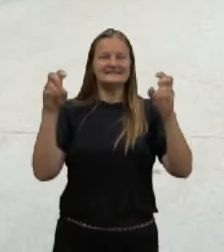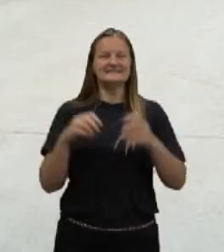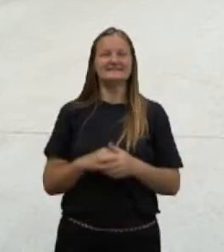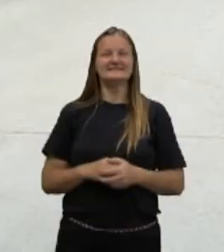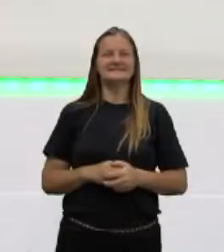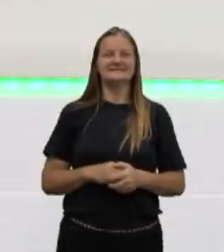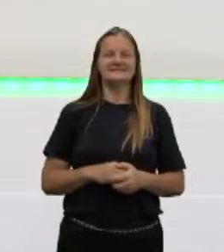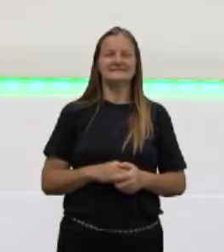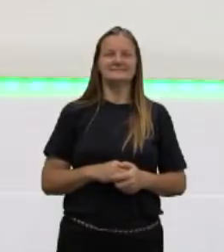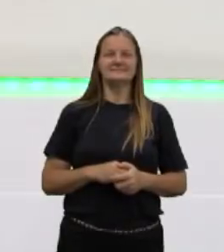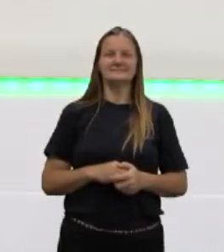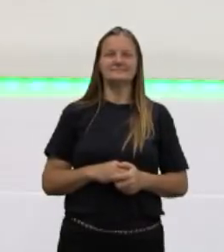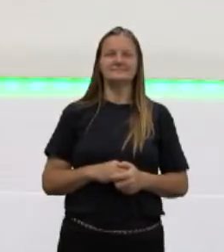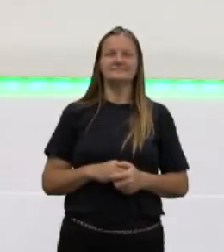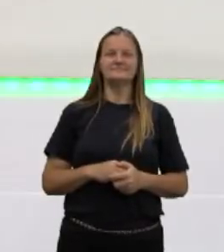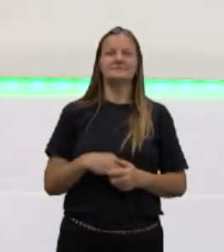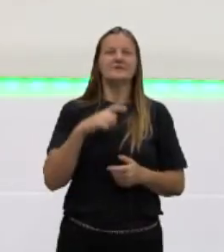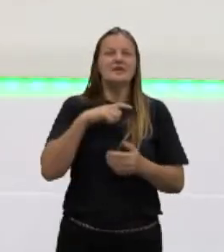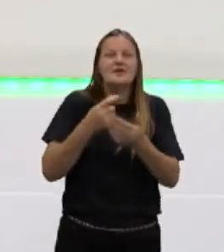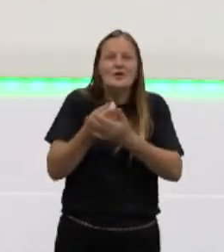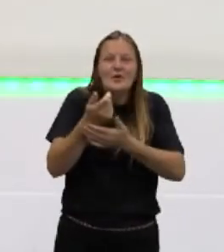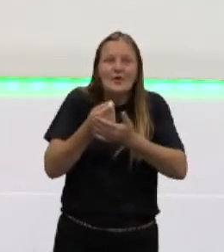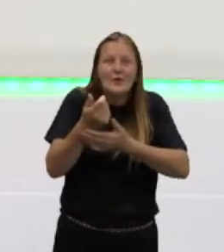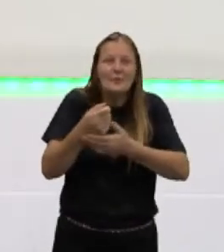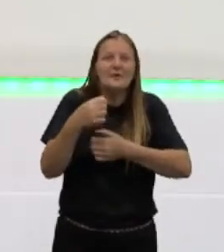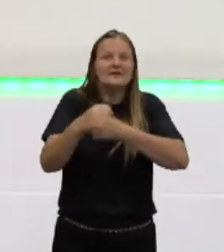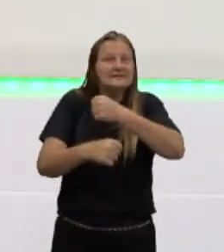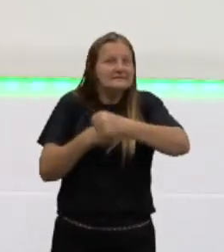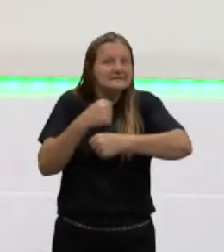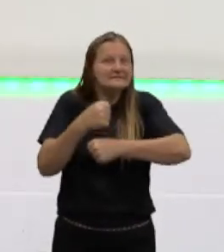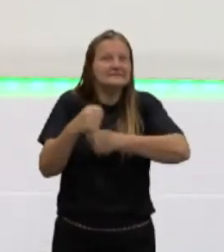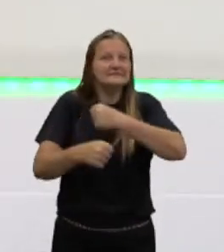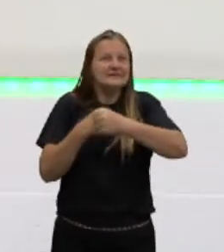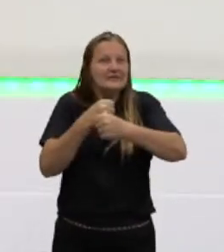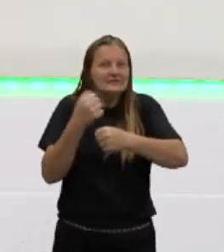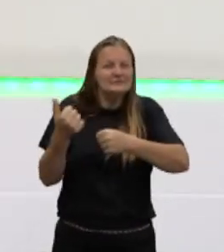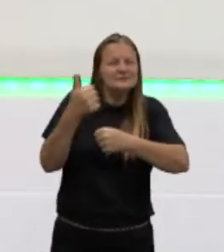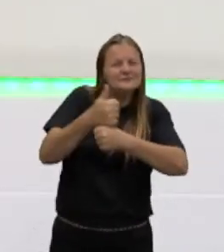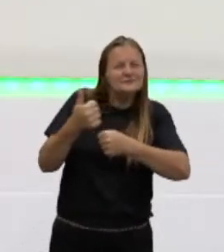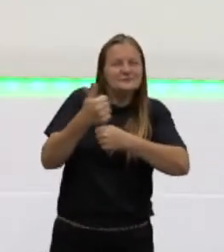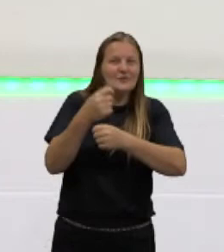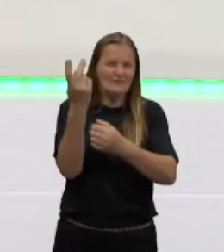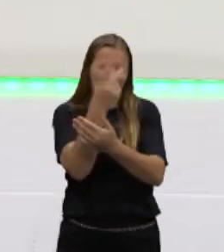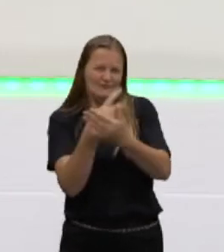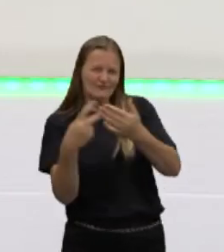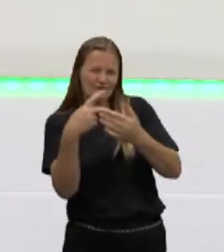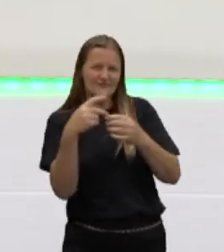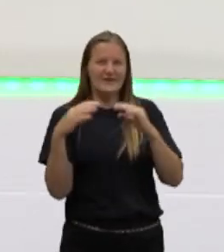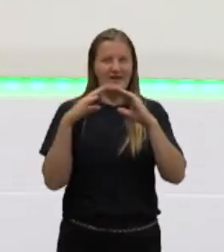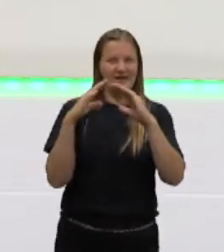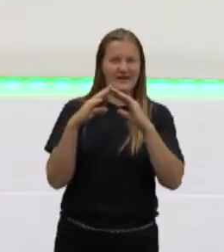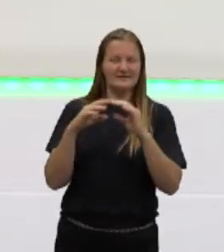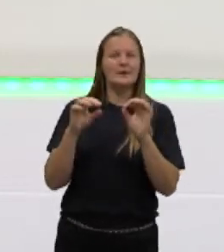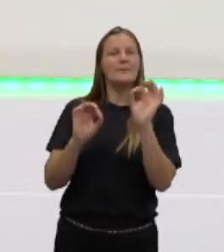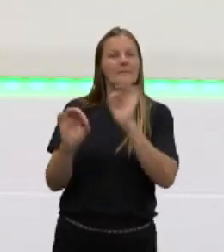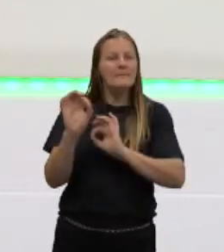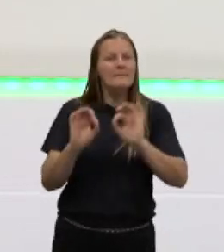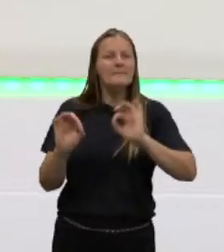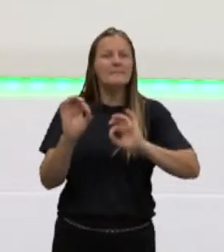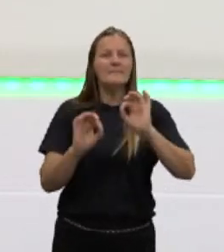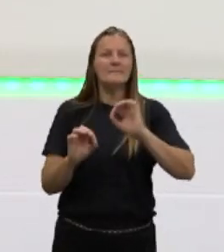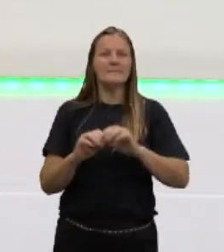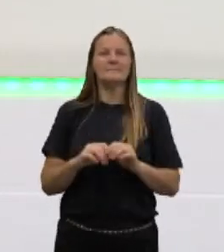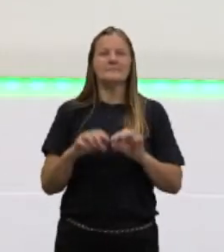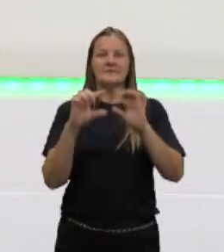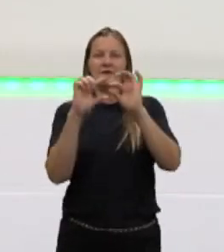né, quem vai fazer essas compras, aí, porque todo ano tem, acaba substituindo alguns enfeites, né? Procurem esses